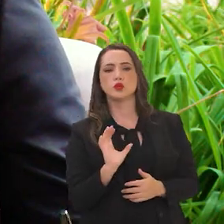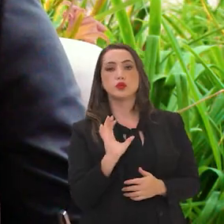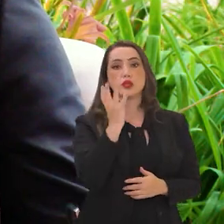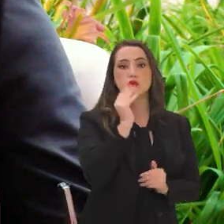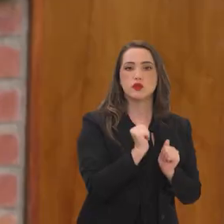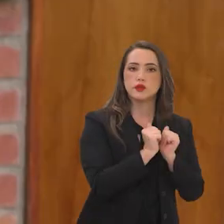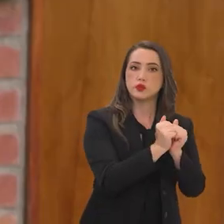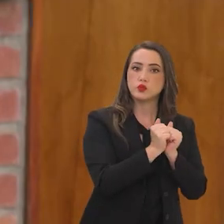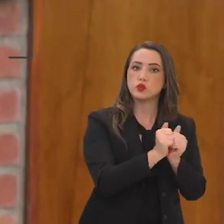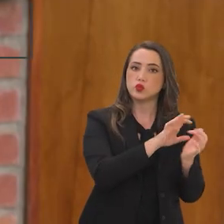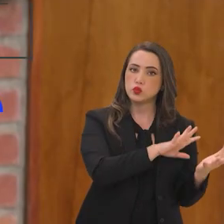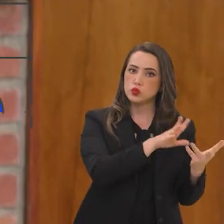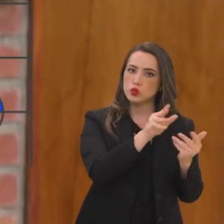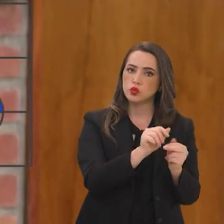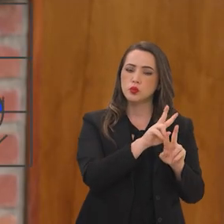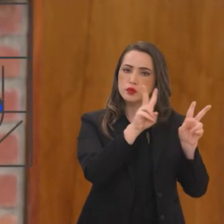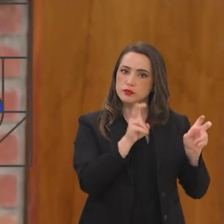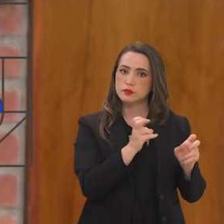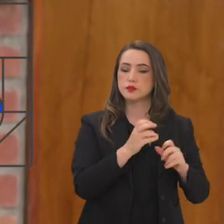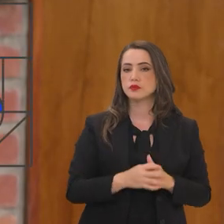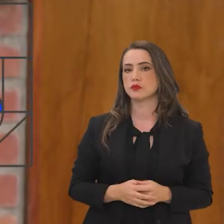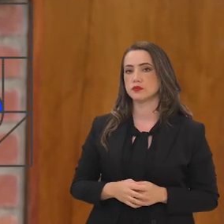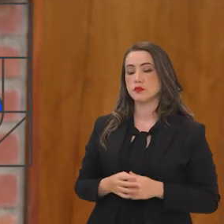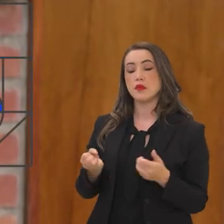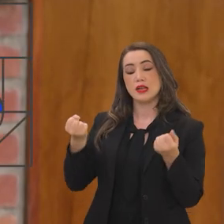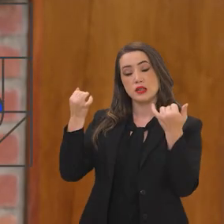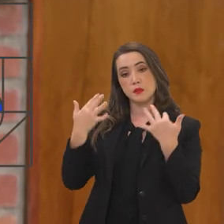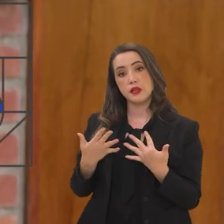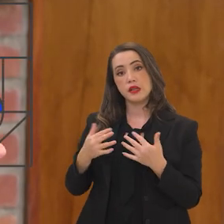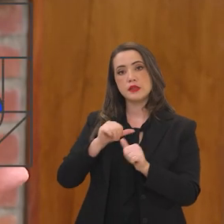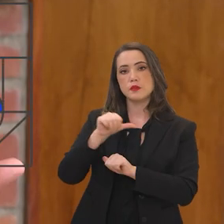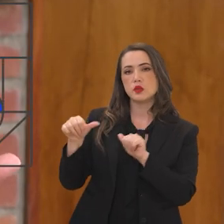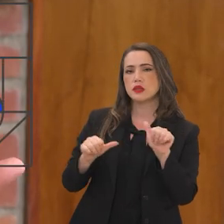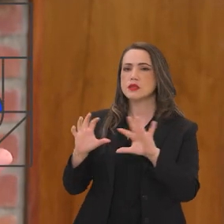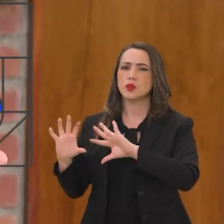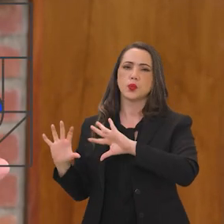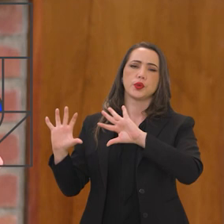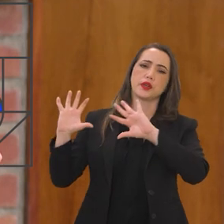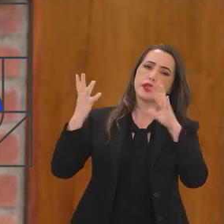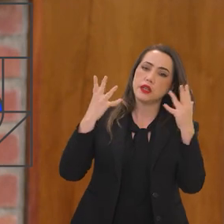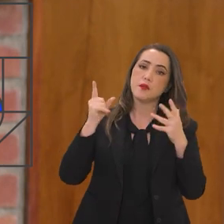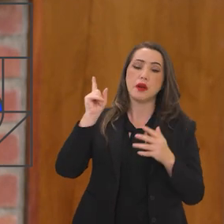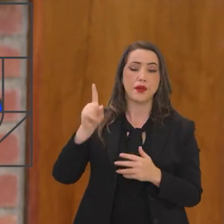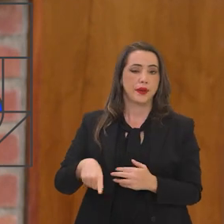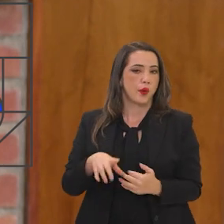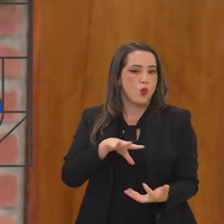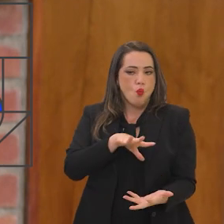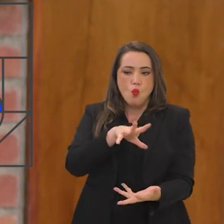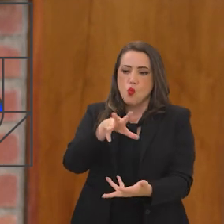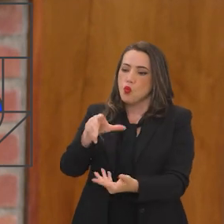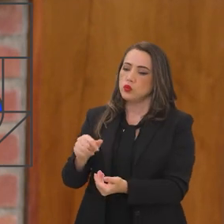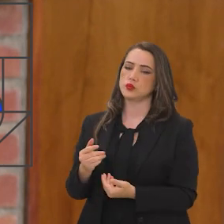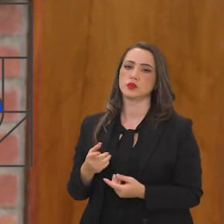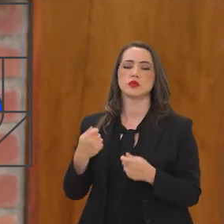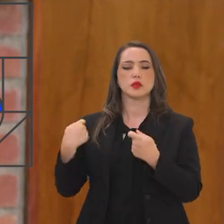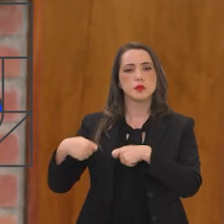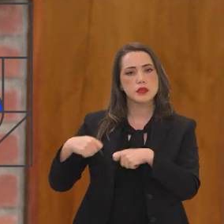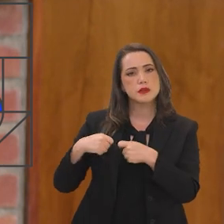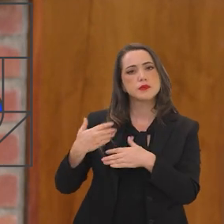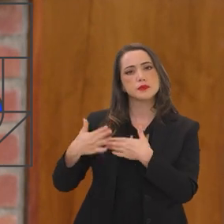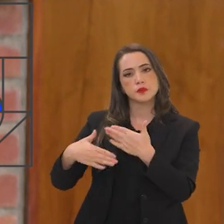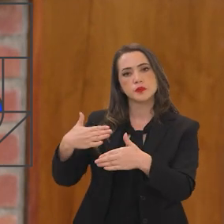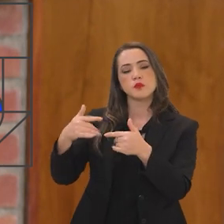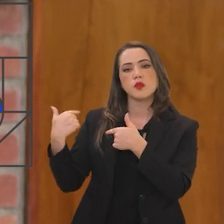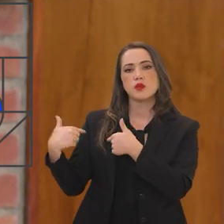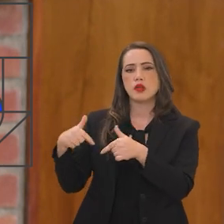Global eu acho que quando a gente fala de mudanças climáticas é um problema ambiental Global então Parte dessas soluções Elas têm que ser